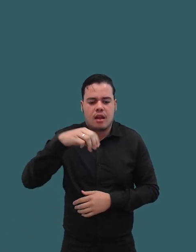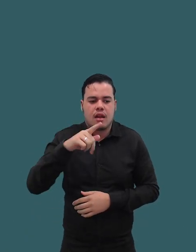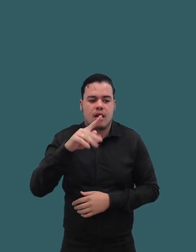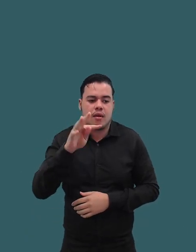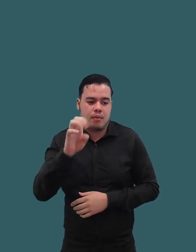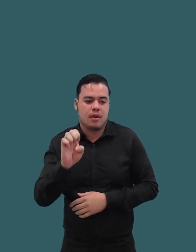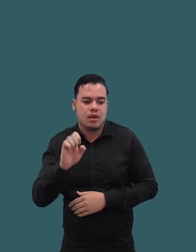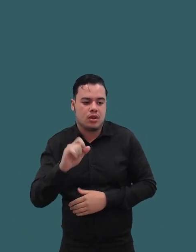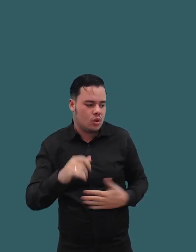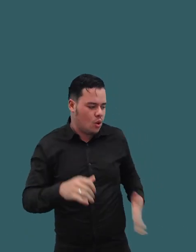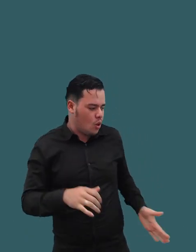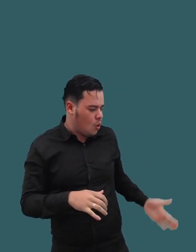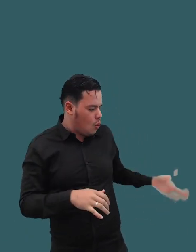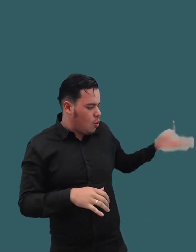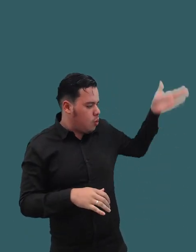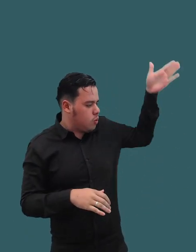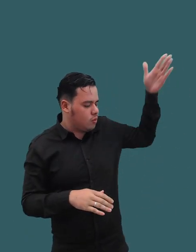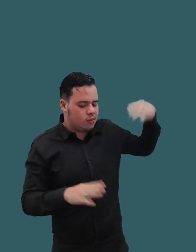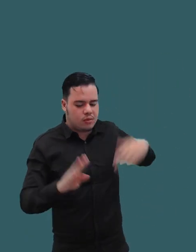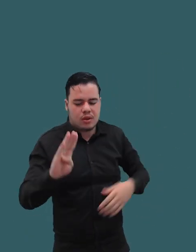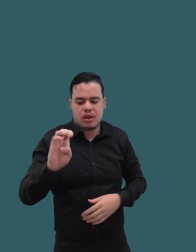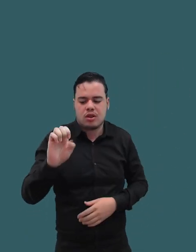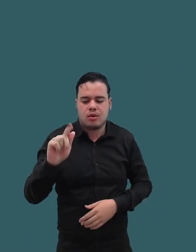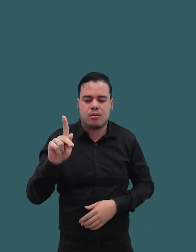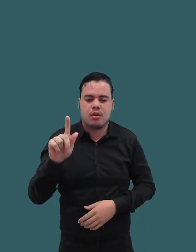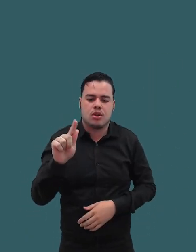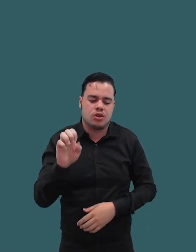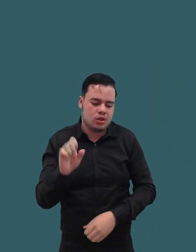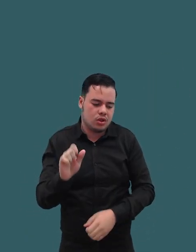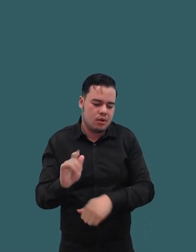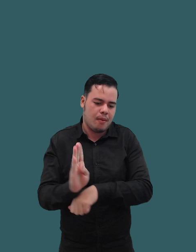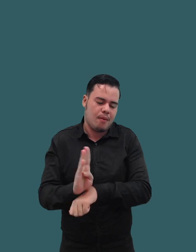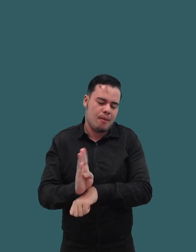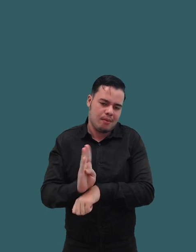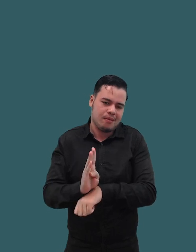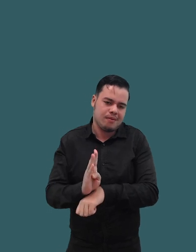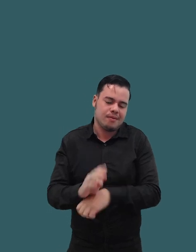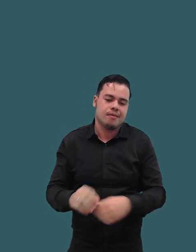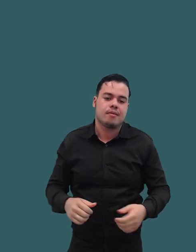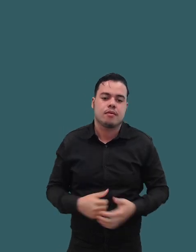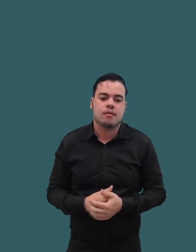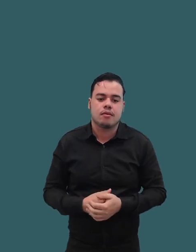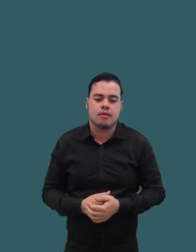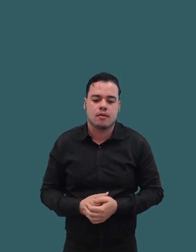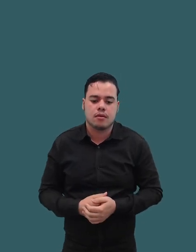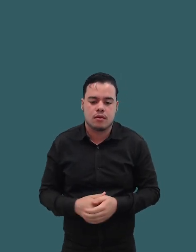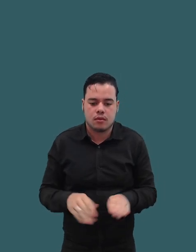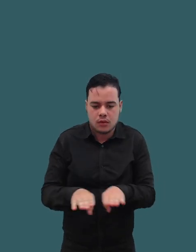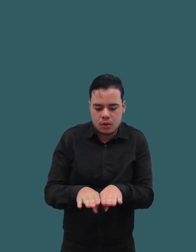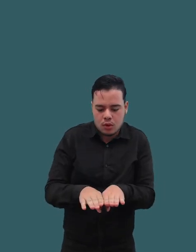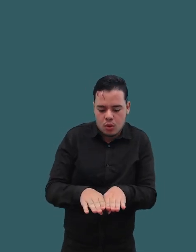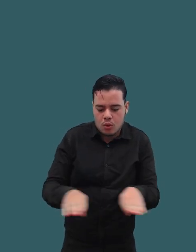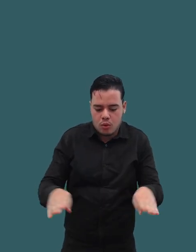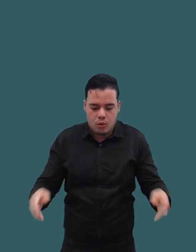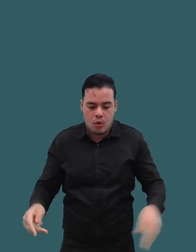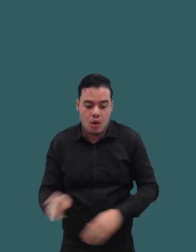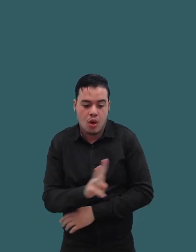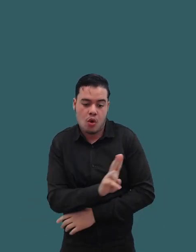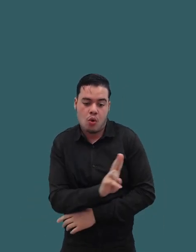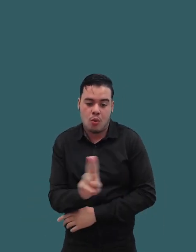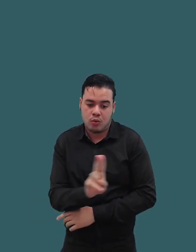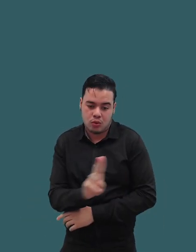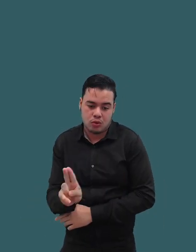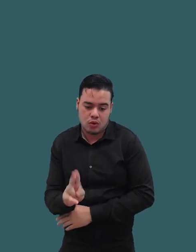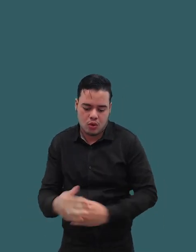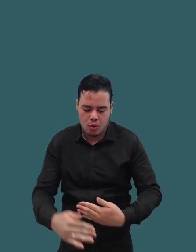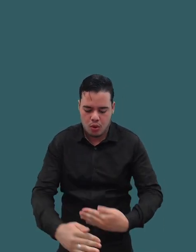bege. Nos cantos superiores, vemos a projeção dos slides. Em cima da mesa, temos placas de identificação dos